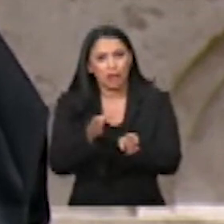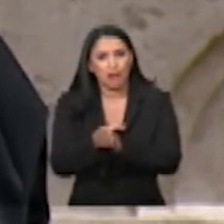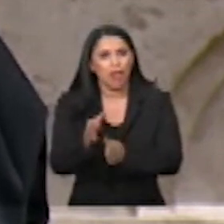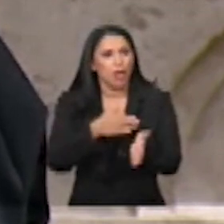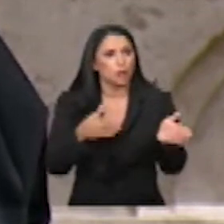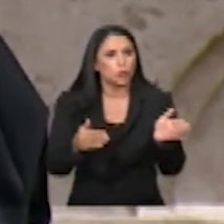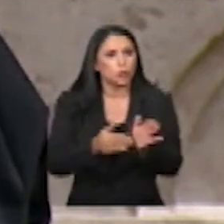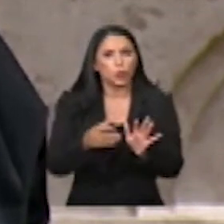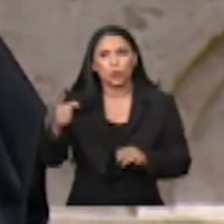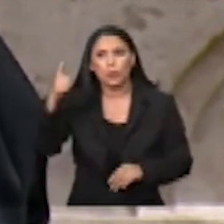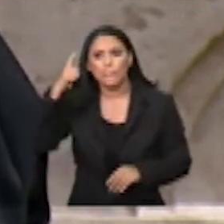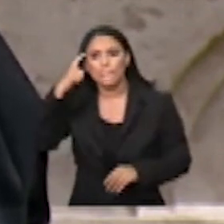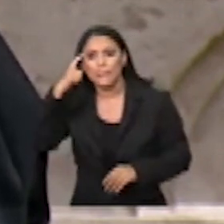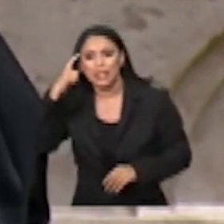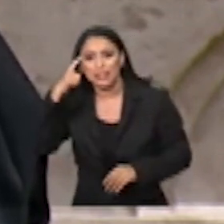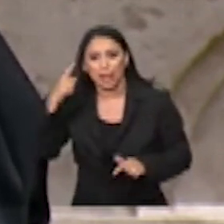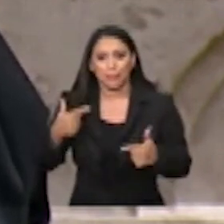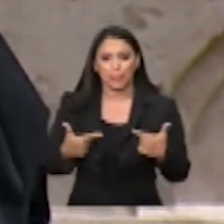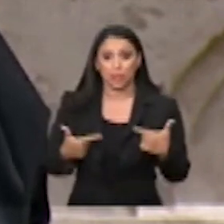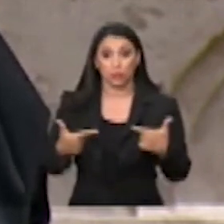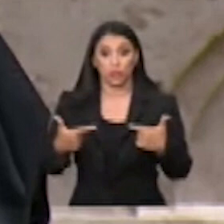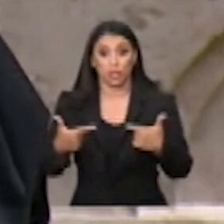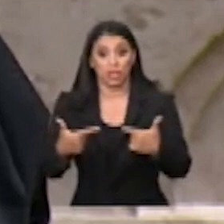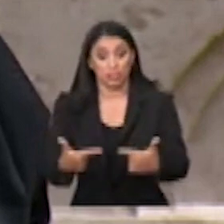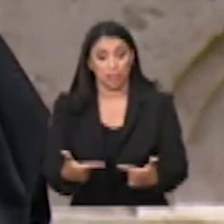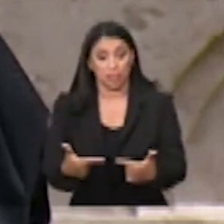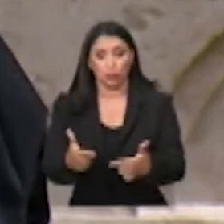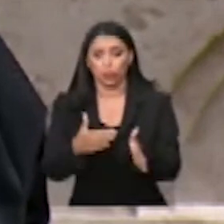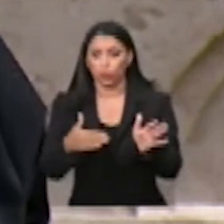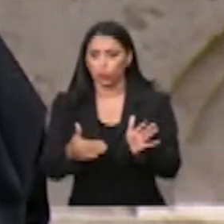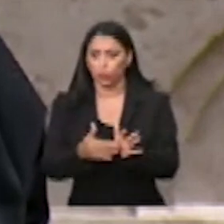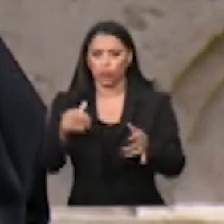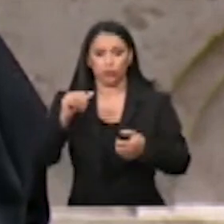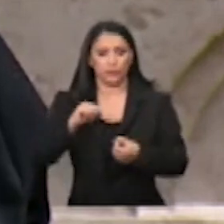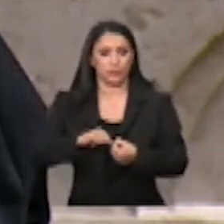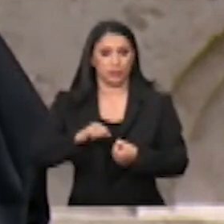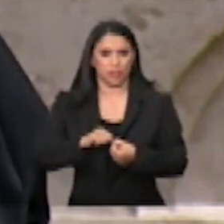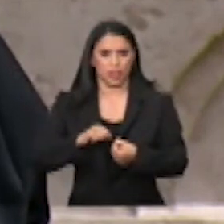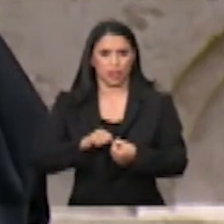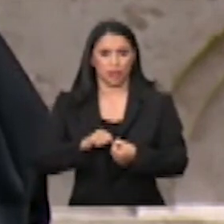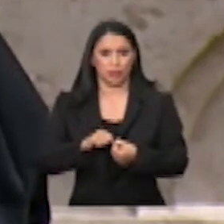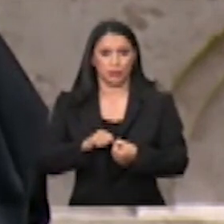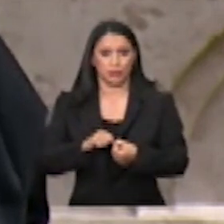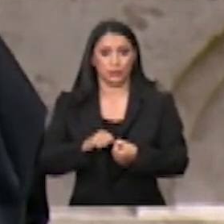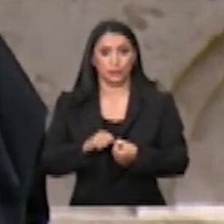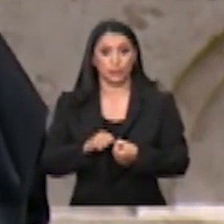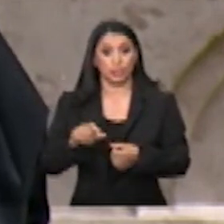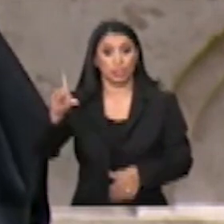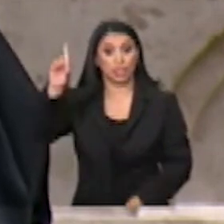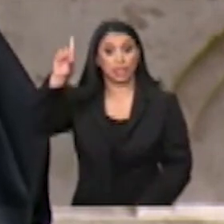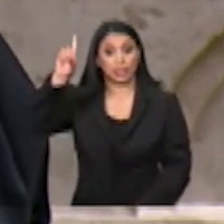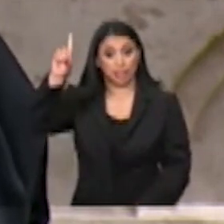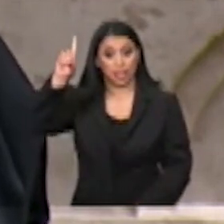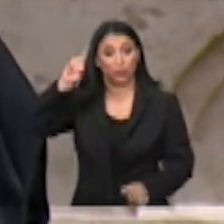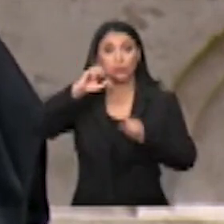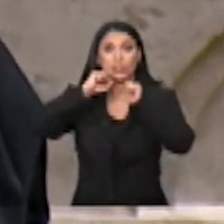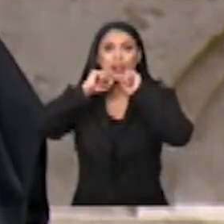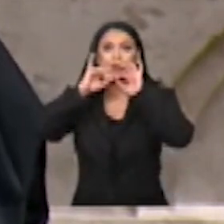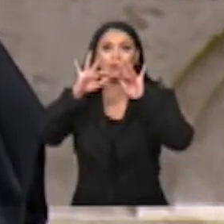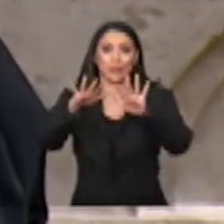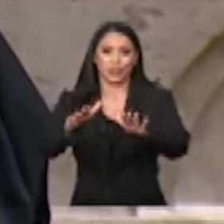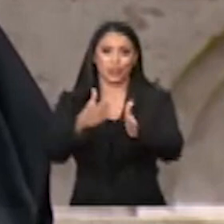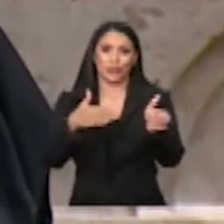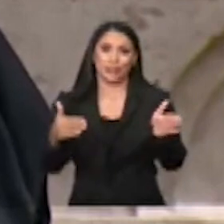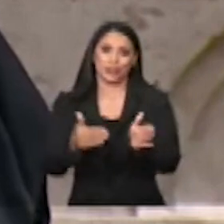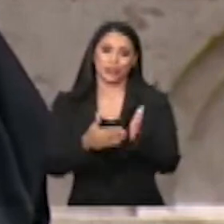nossos pensamentos, todas as nossas condutas. Que Deus abençoe a todos.